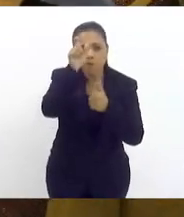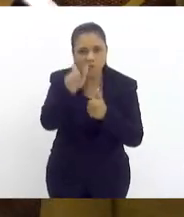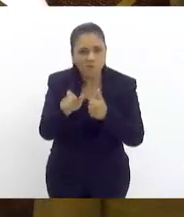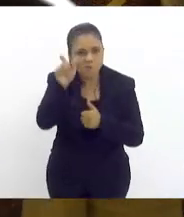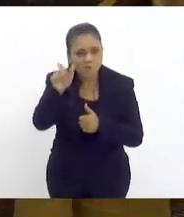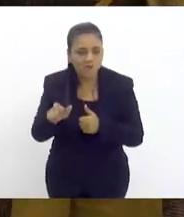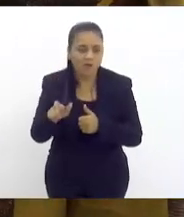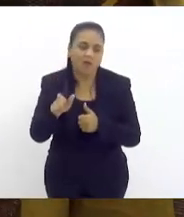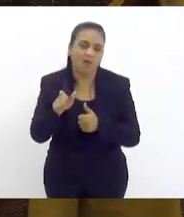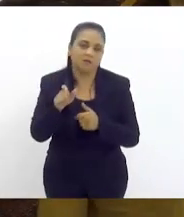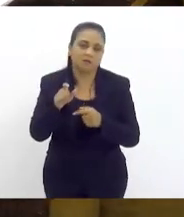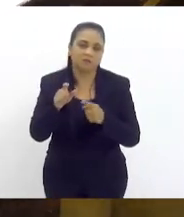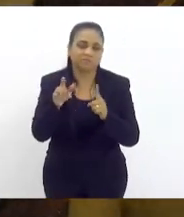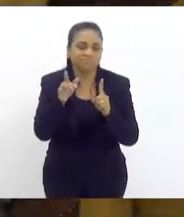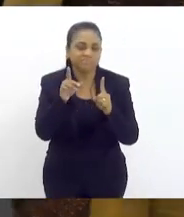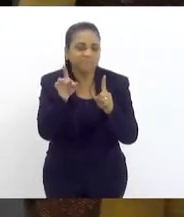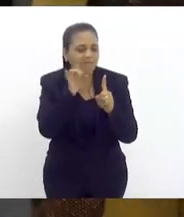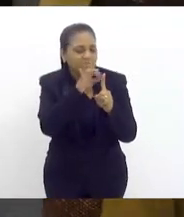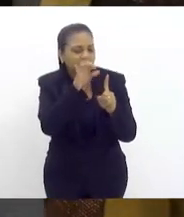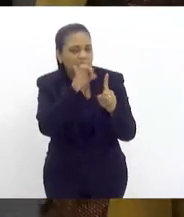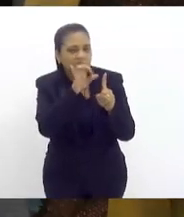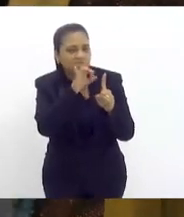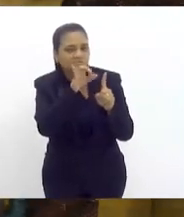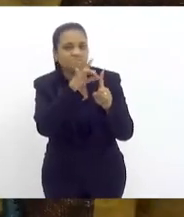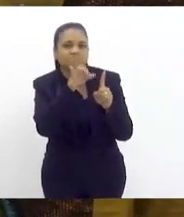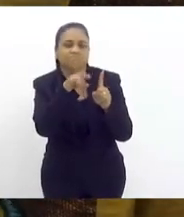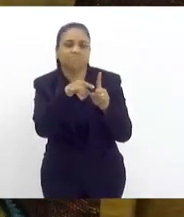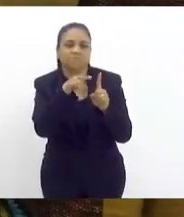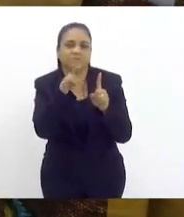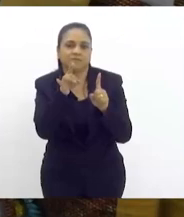vítimas de violência. Então, na verdade,